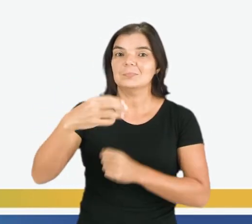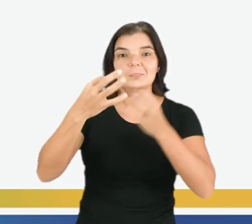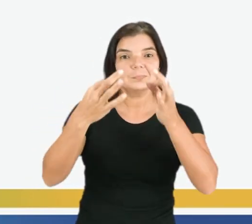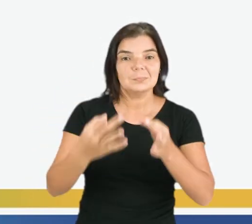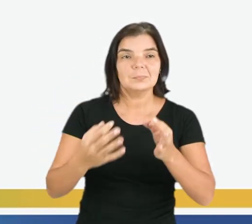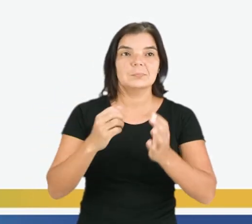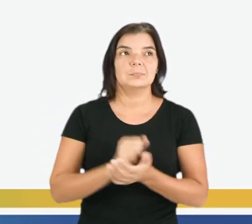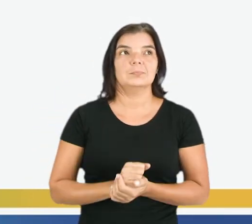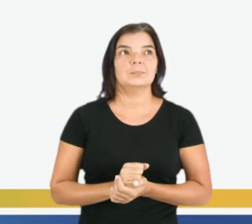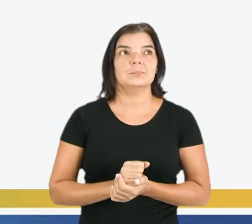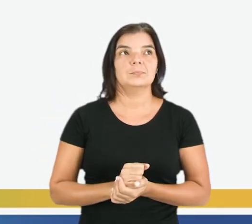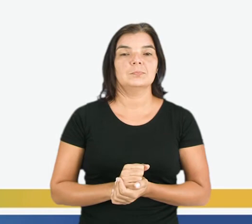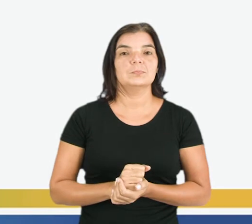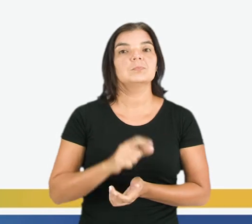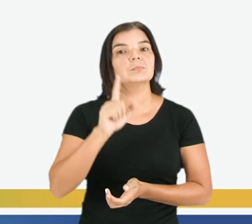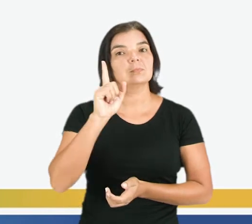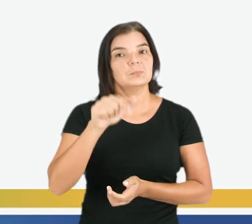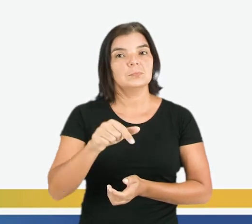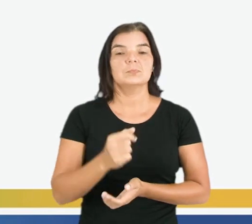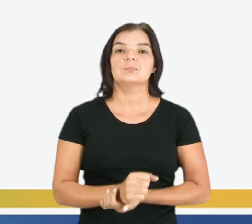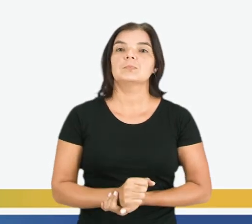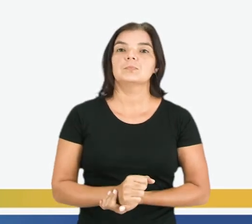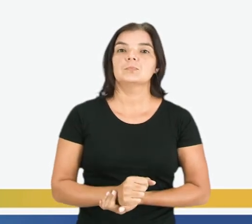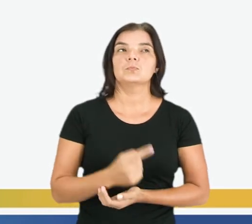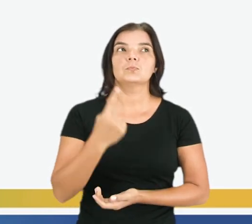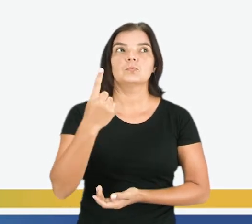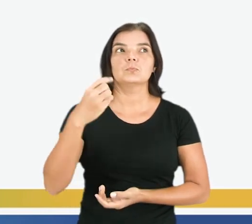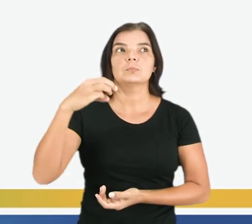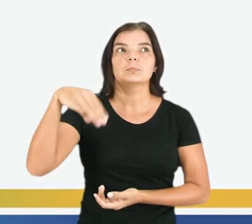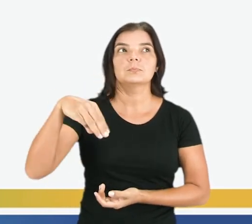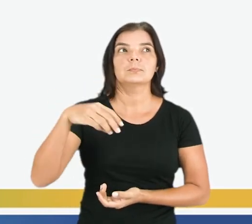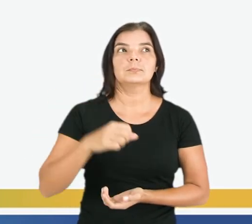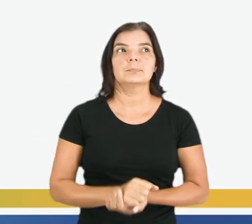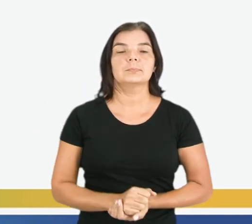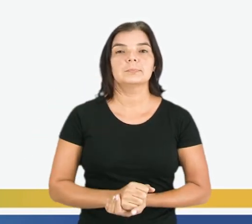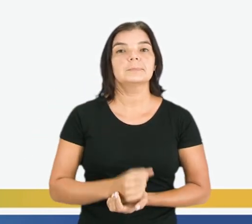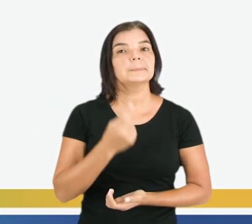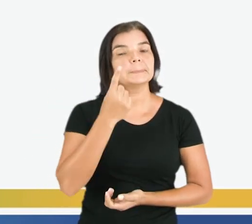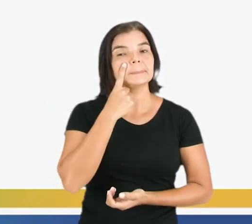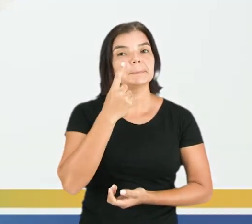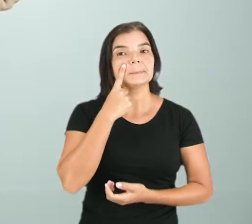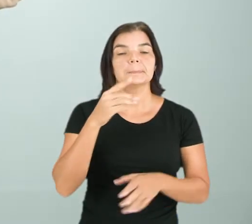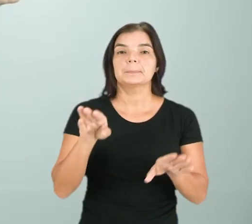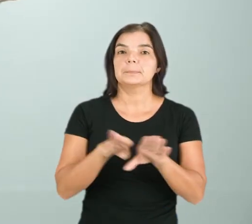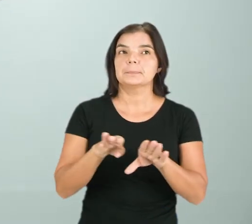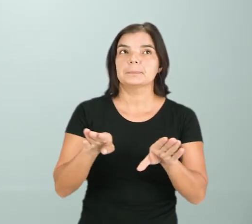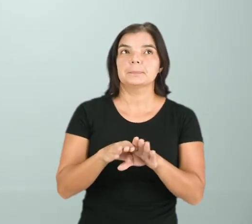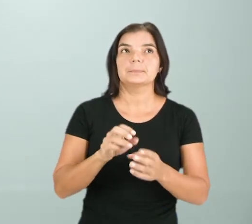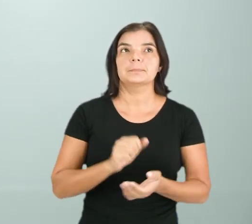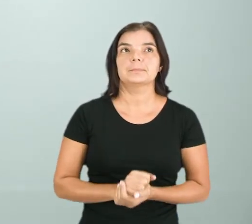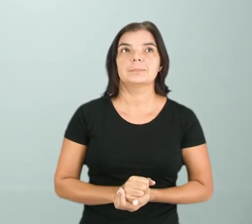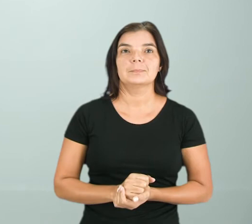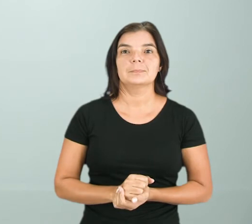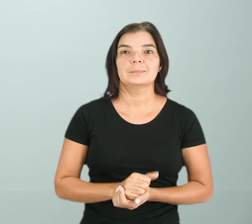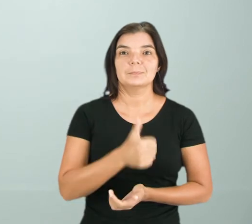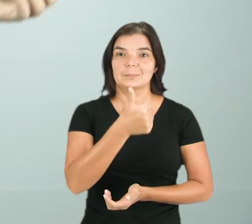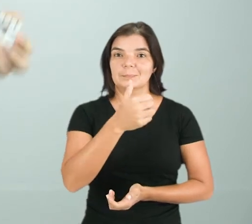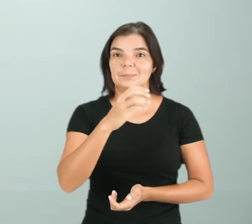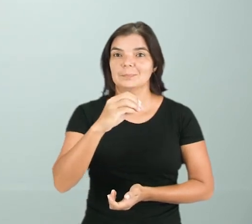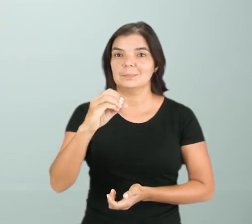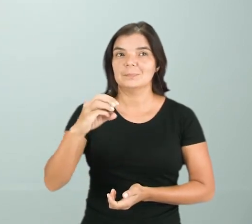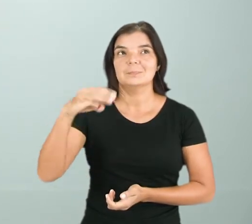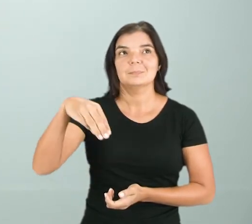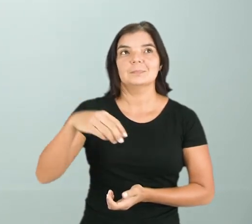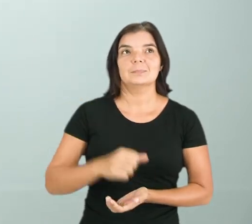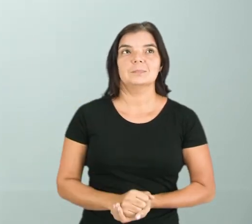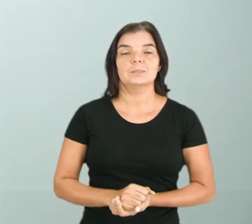certinho? 100 centímetros é 1 metro, ó. Nós vamos ver também mais sobre isso, ó. 100 centímetros é 1 metro.